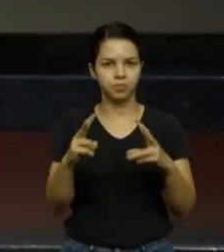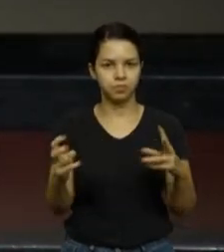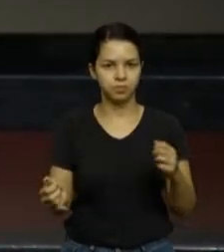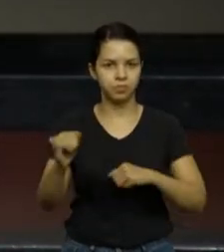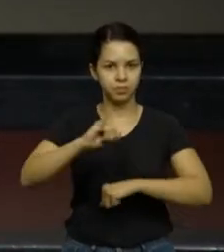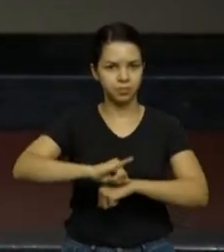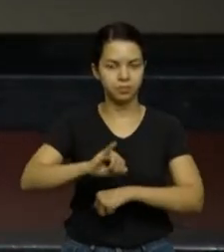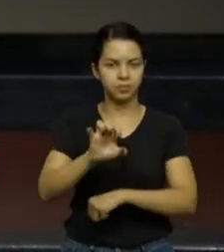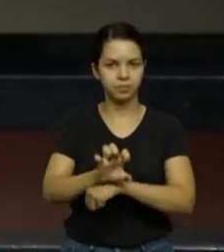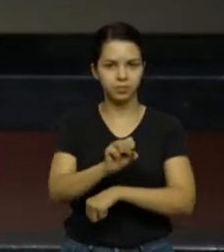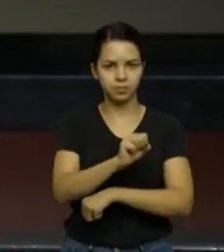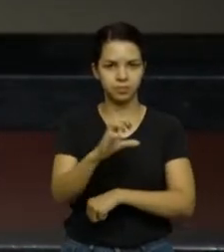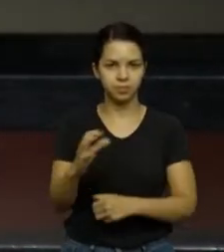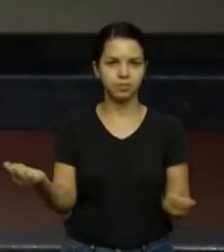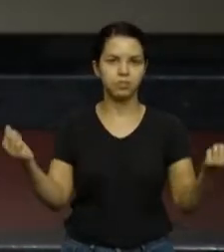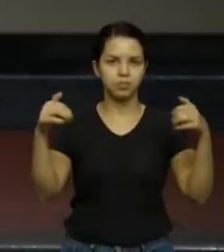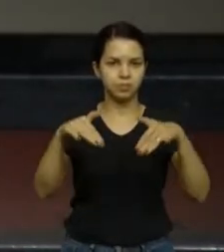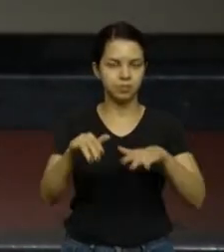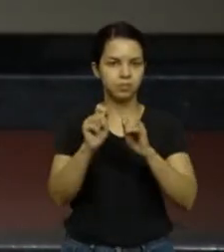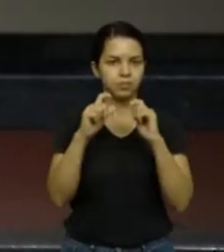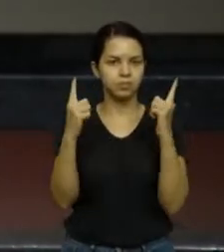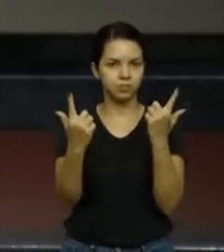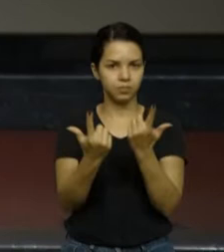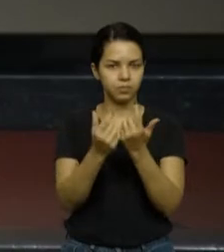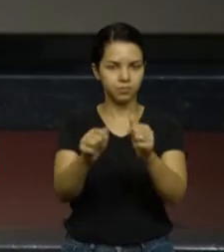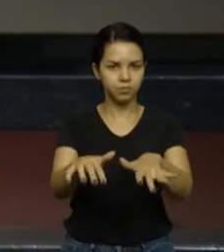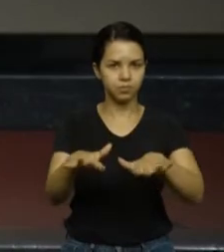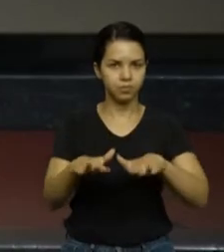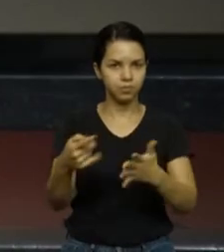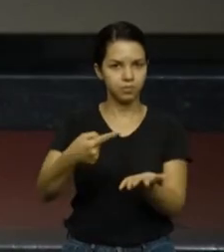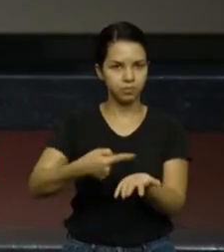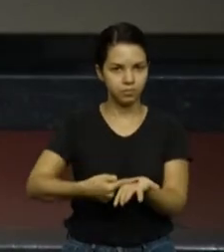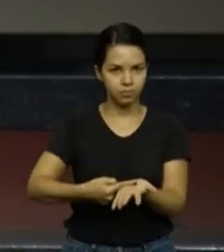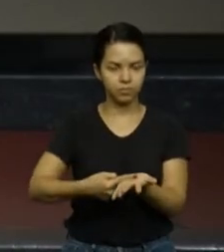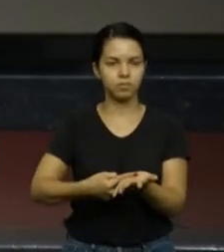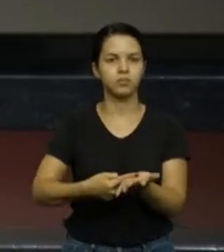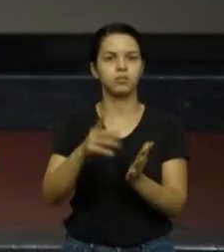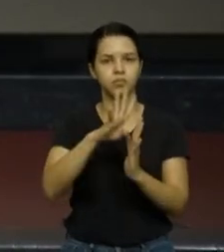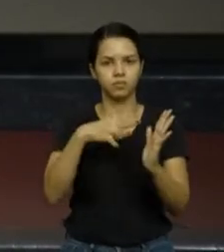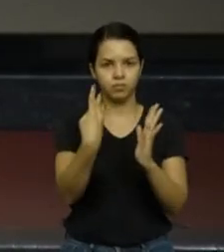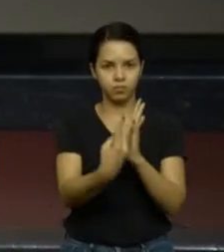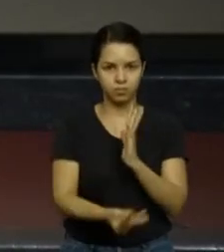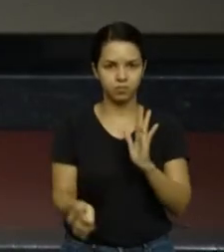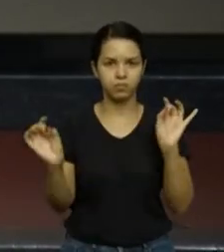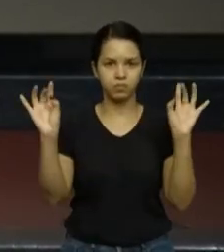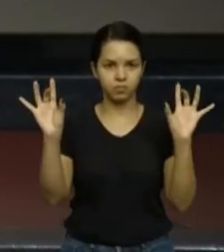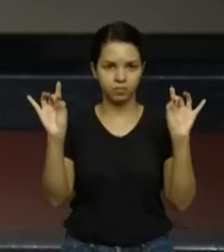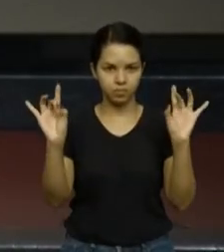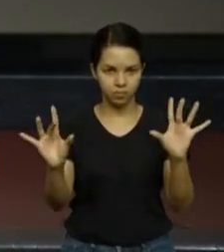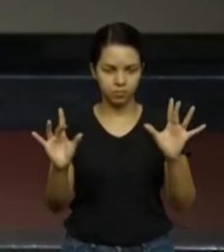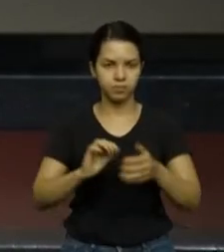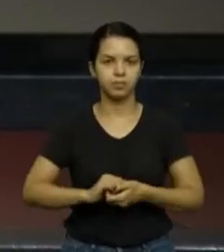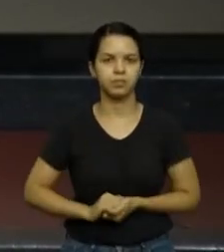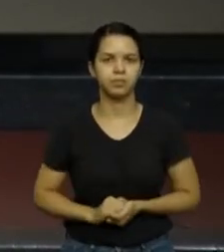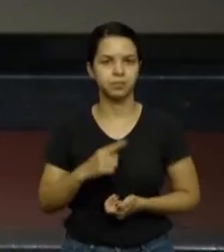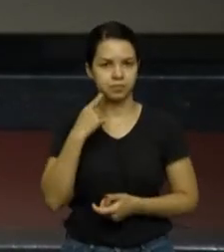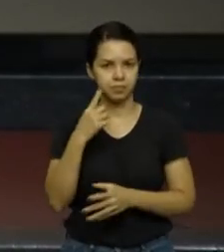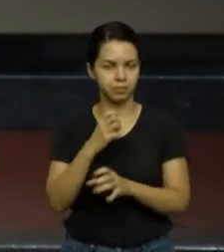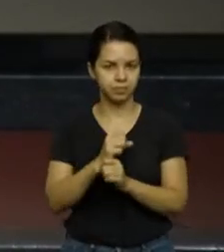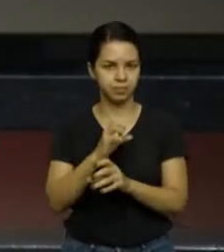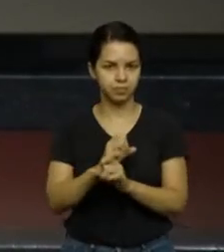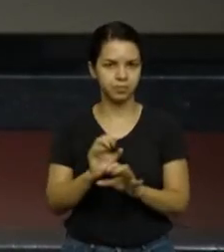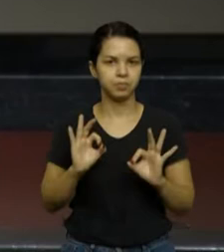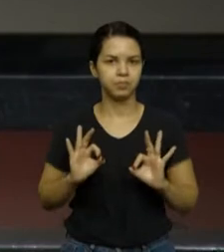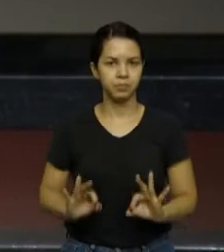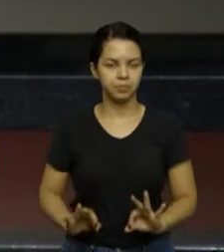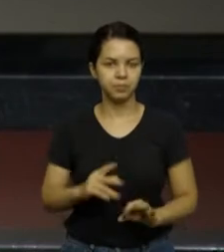Catarina, reuniu-se a Assembleia Legislativa em sessão ordinária, conforme o calendário especial, havendo quórum regimental. O